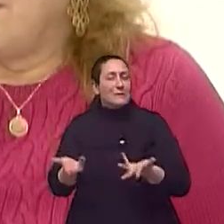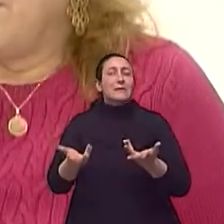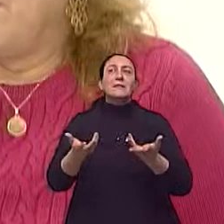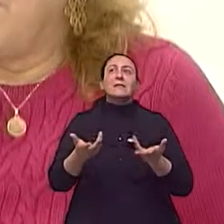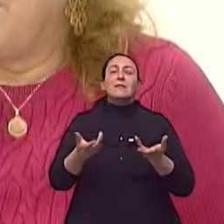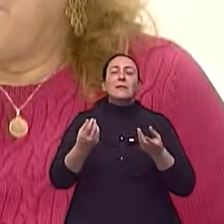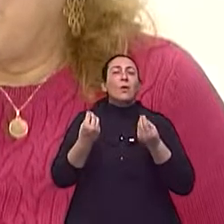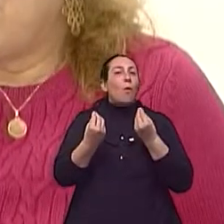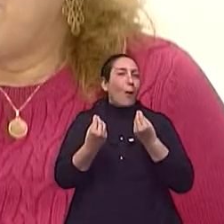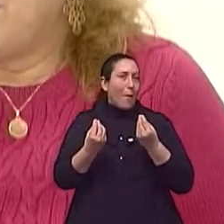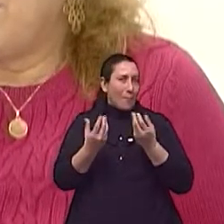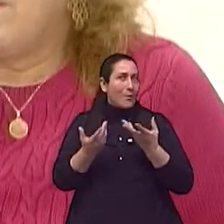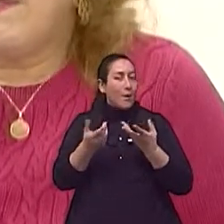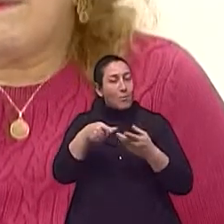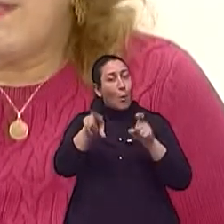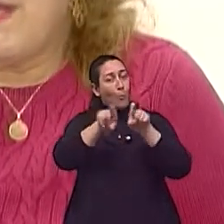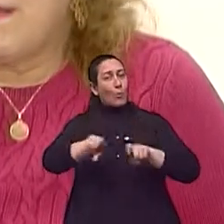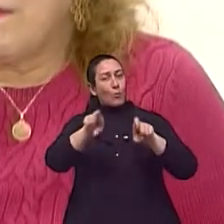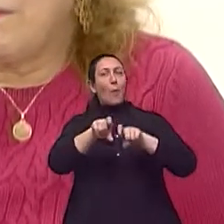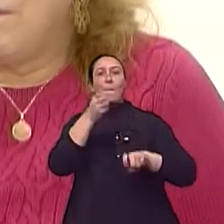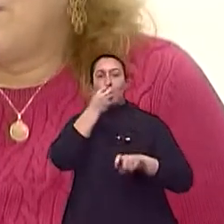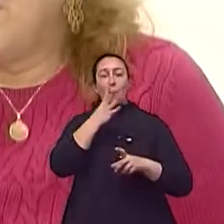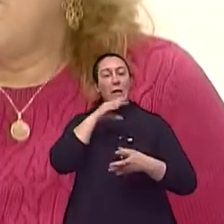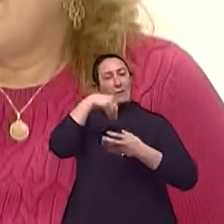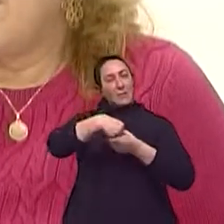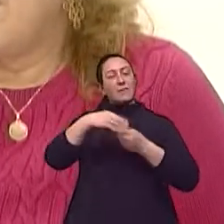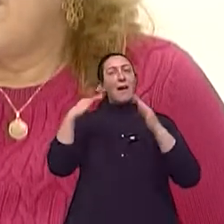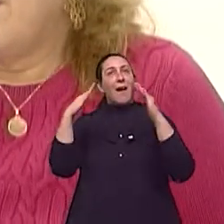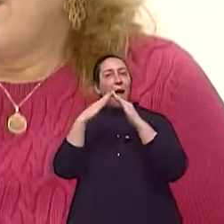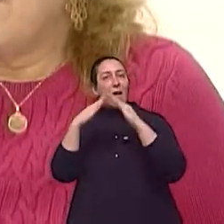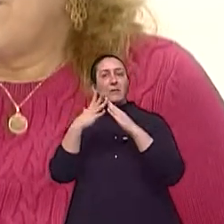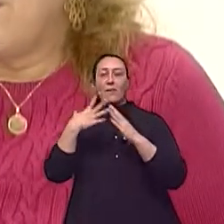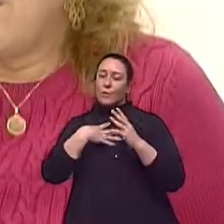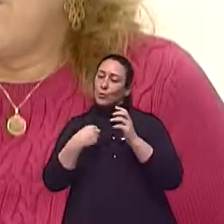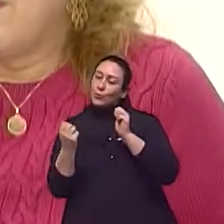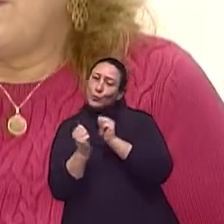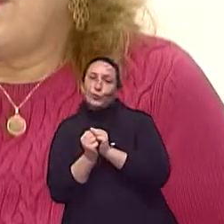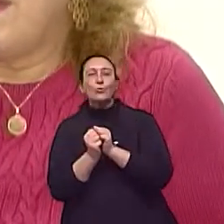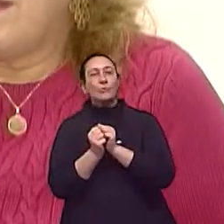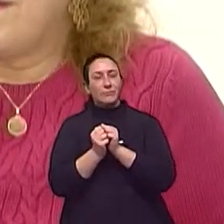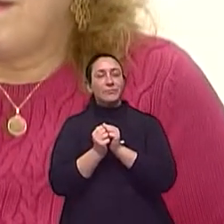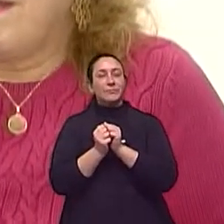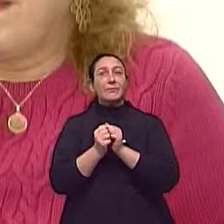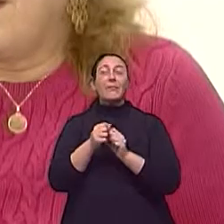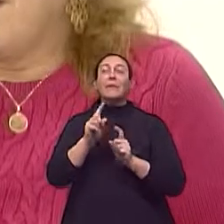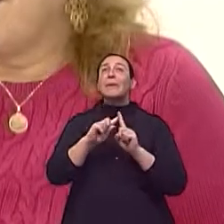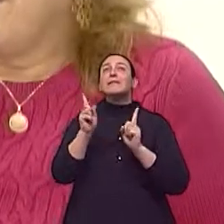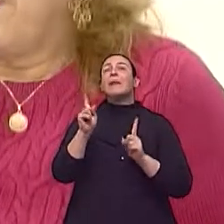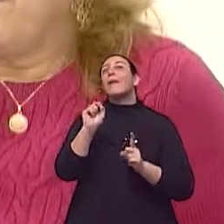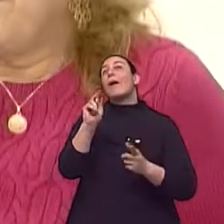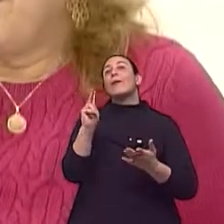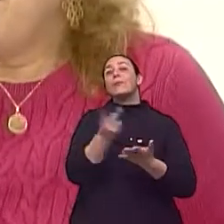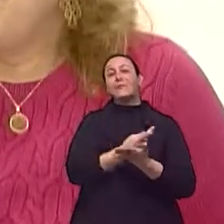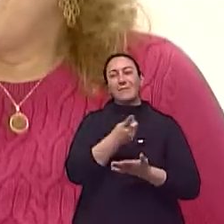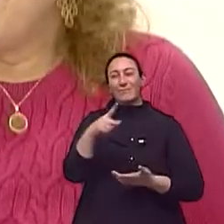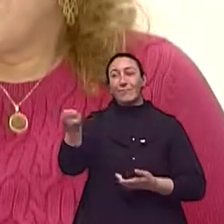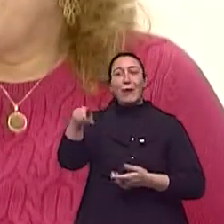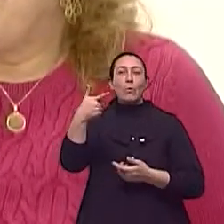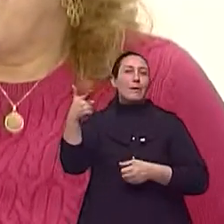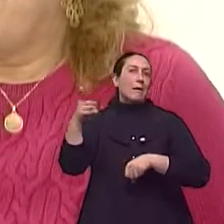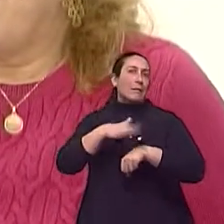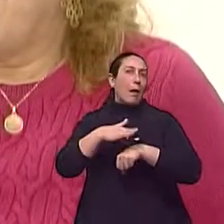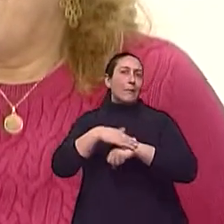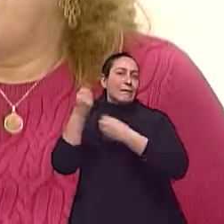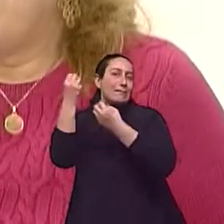é essa pelo computador então em casa com os filhos né só que o que que acontece Eles não têm muito tempo de